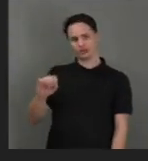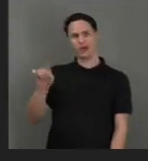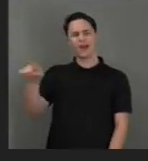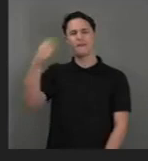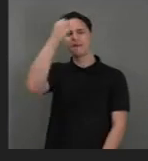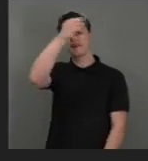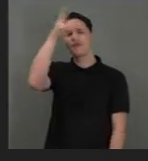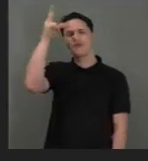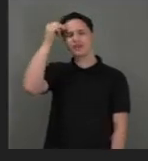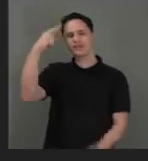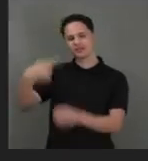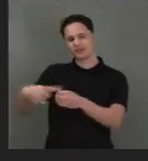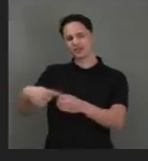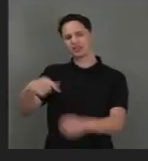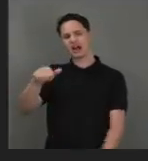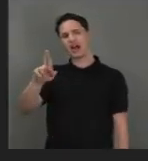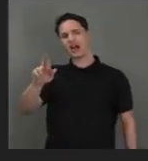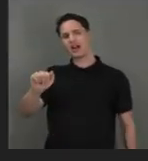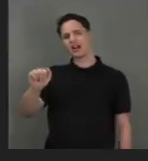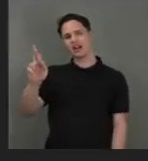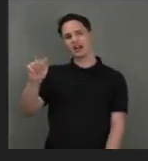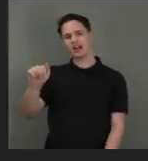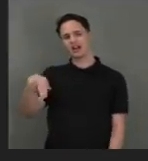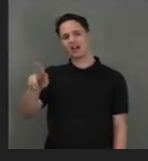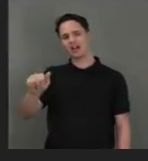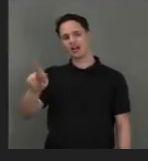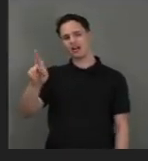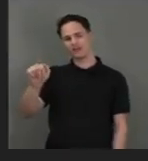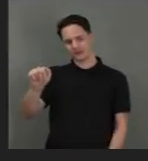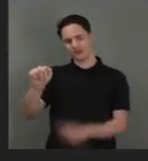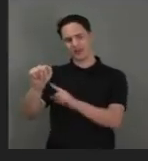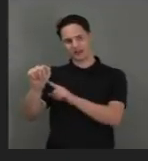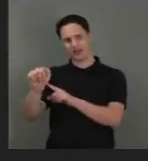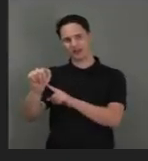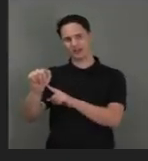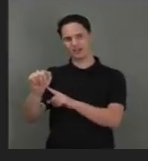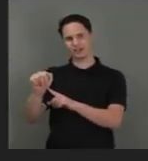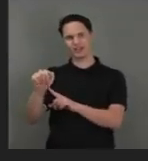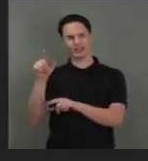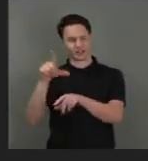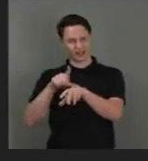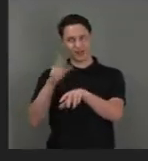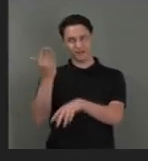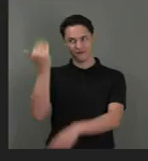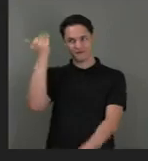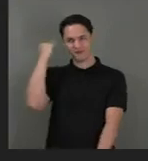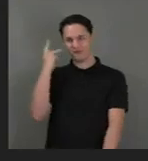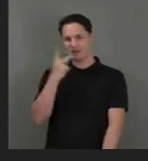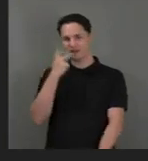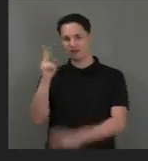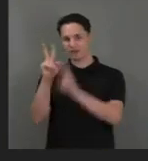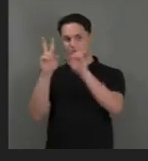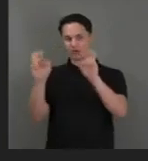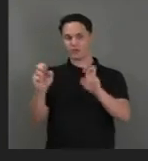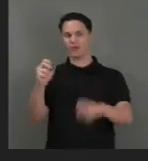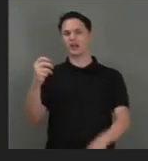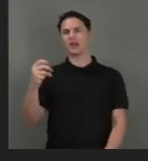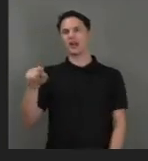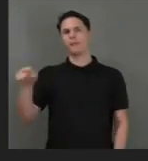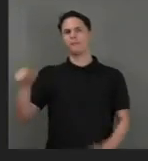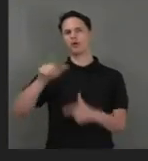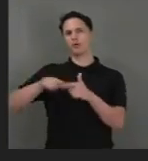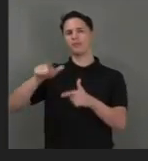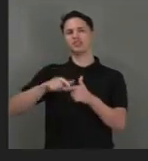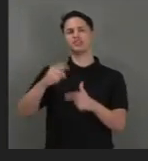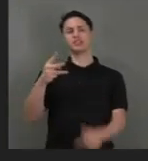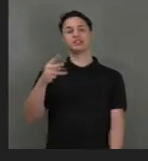Araraquara, né, do escândalo aí que foi citado, no escândalo daqueles 300 respiradores que matou